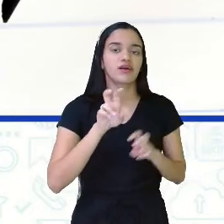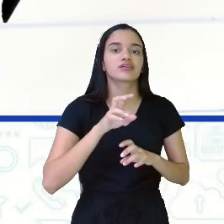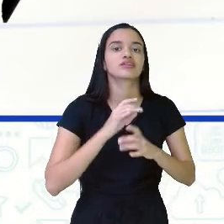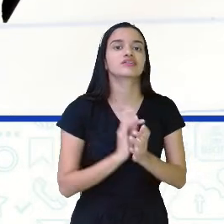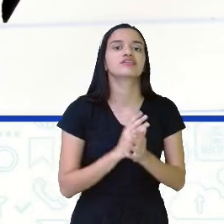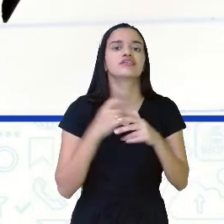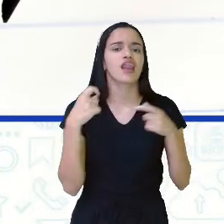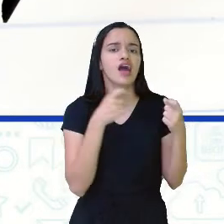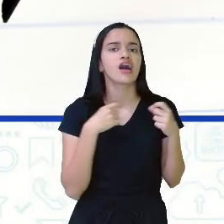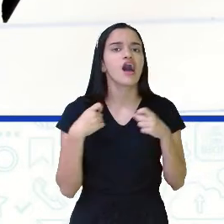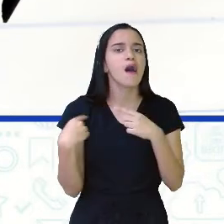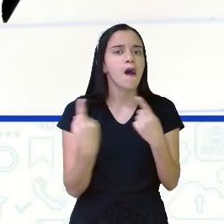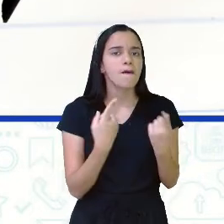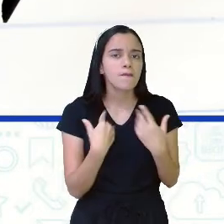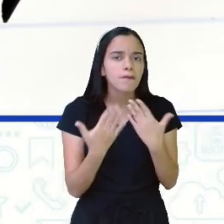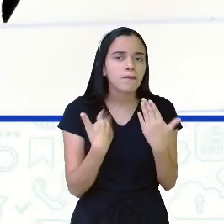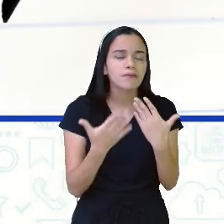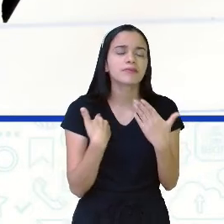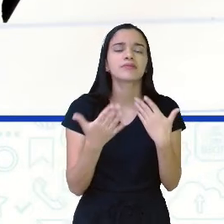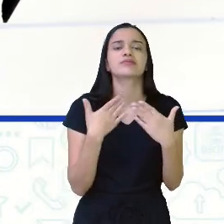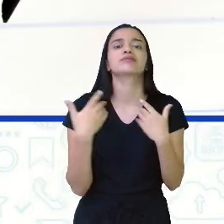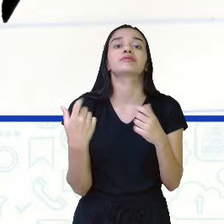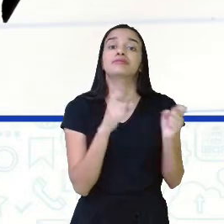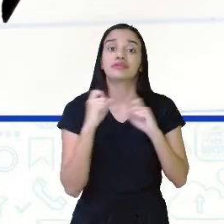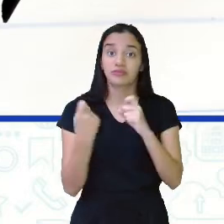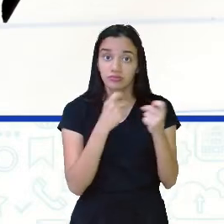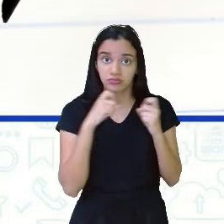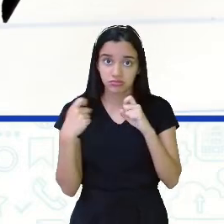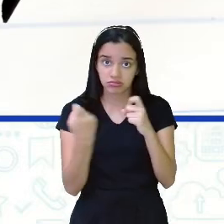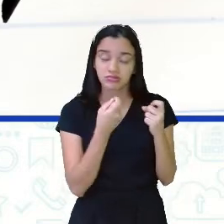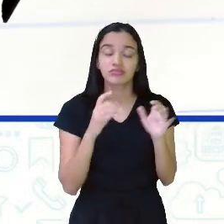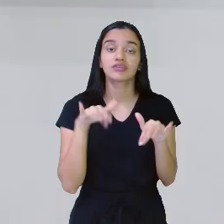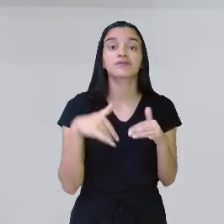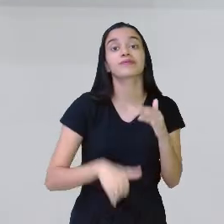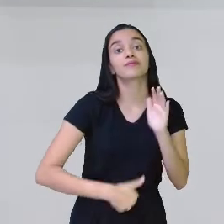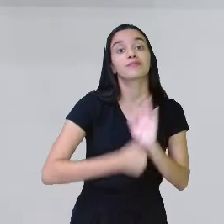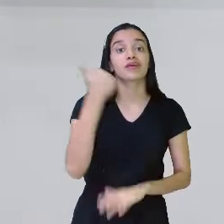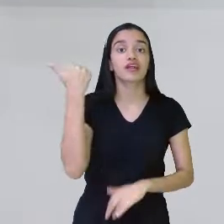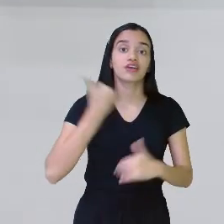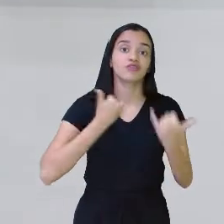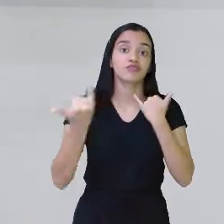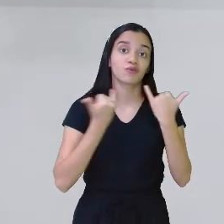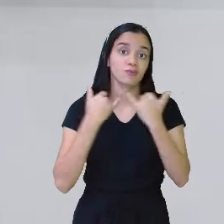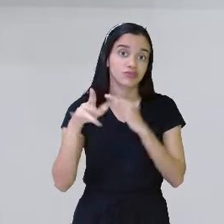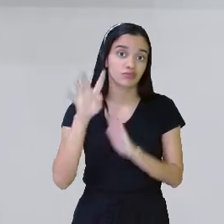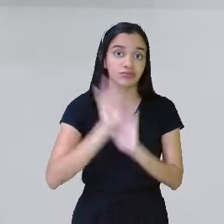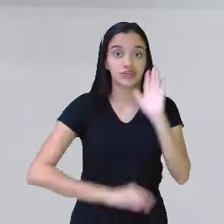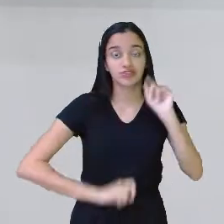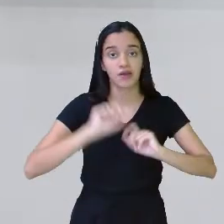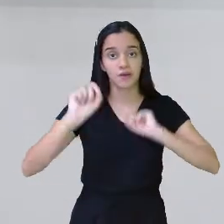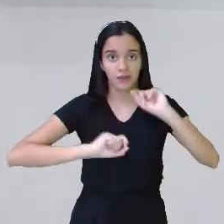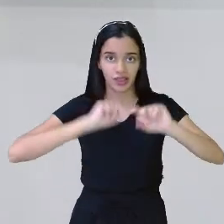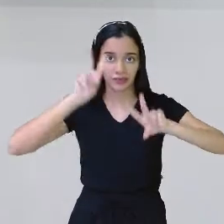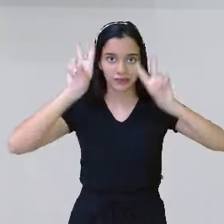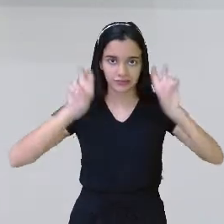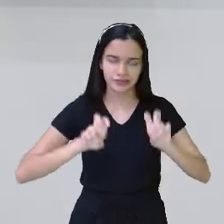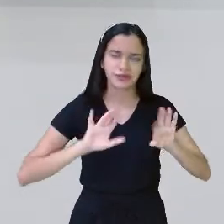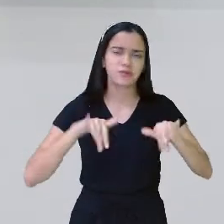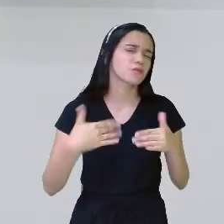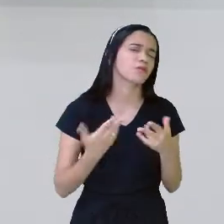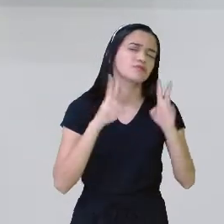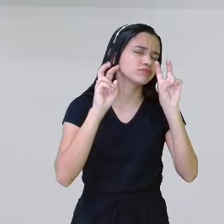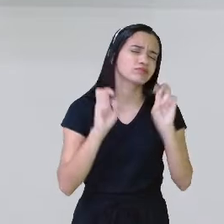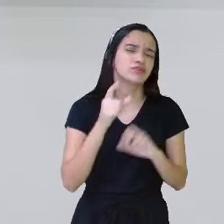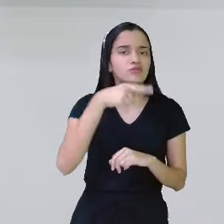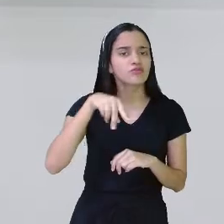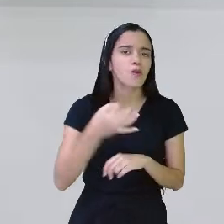discorrido durante o artigo. Então, primeira informação que o leitor tem que ter do seu texto é sobre o tema. Qual tema